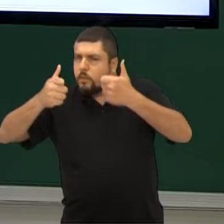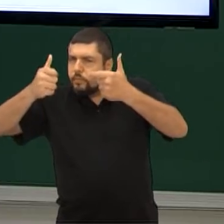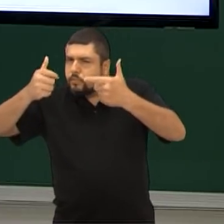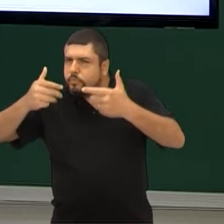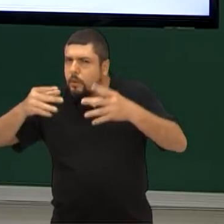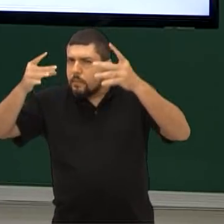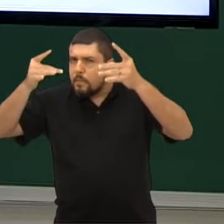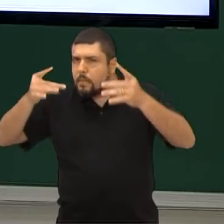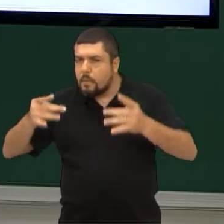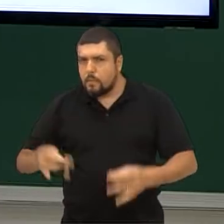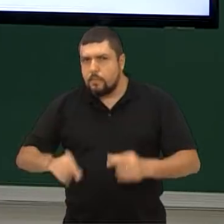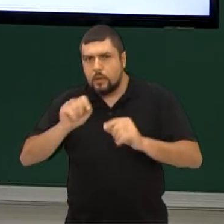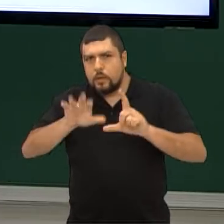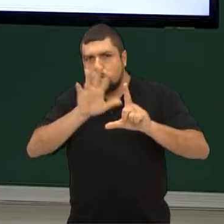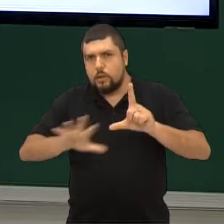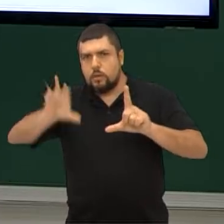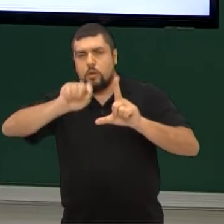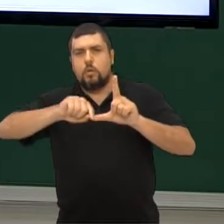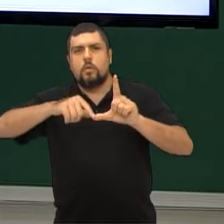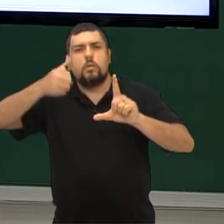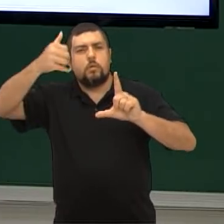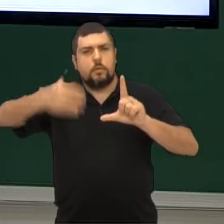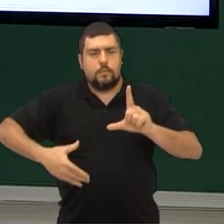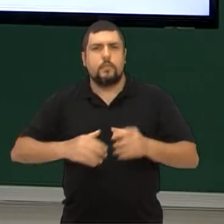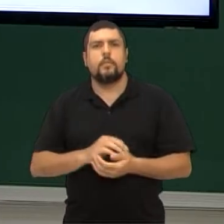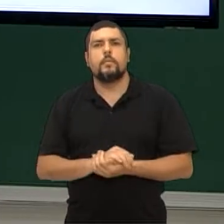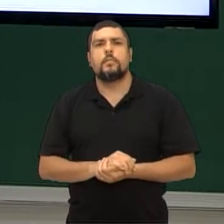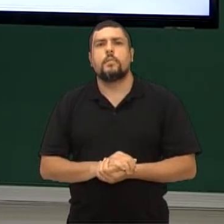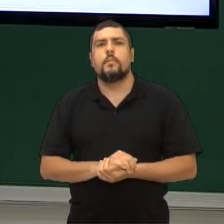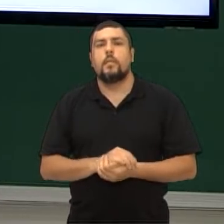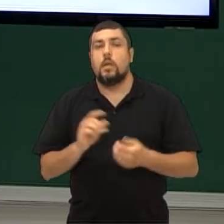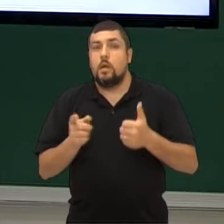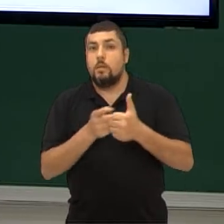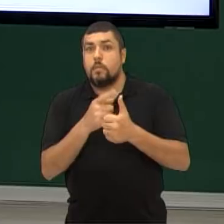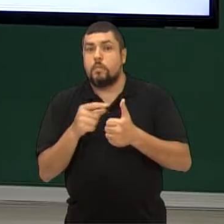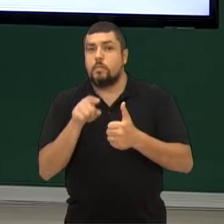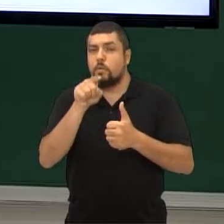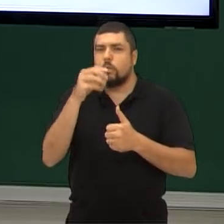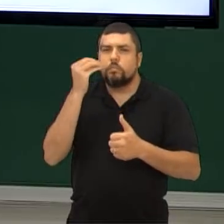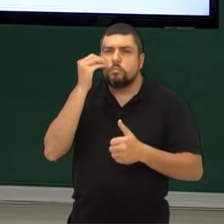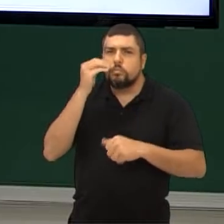esmiuçar melhor esses dados e explicar para vocês. Primeiro eu quero que vocês tentem fazer